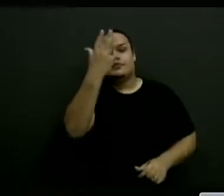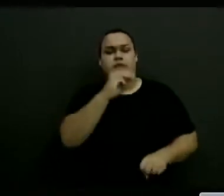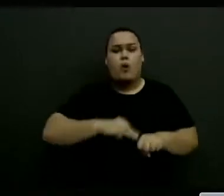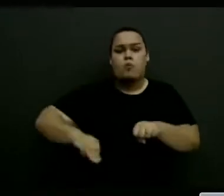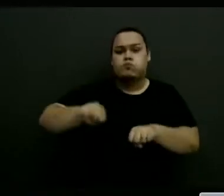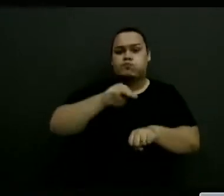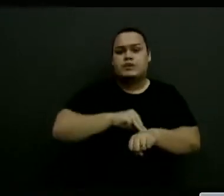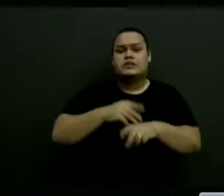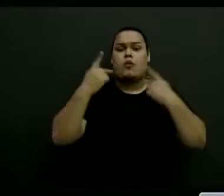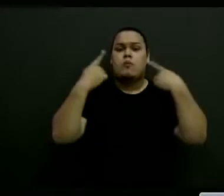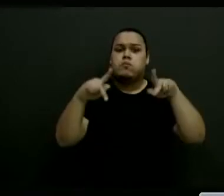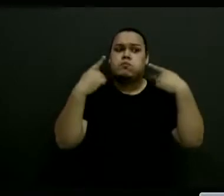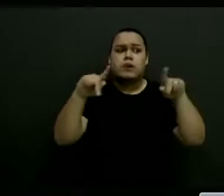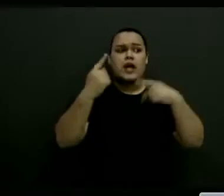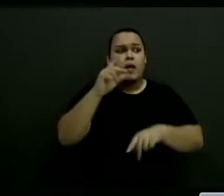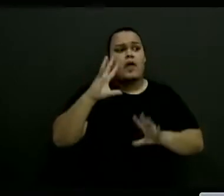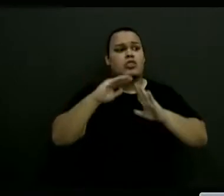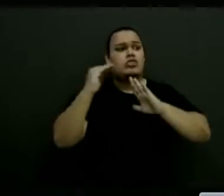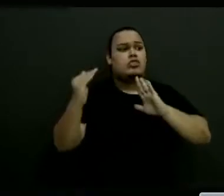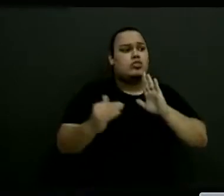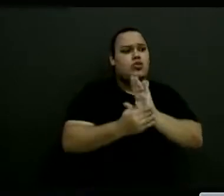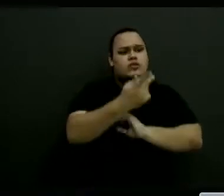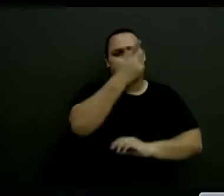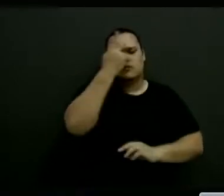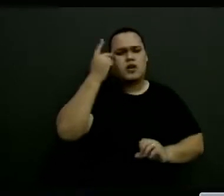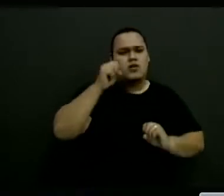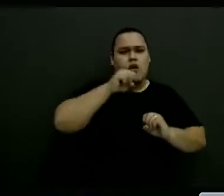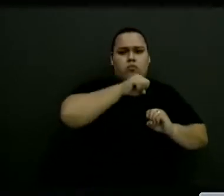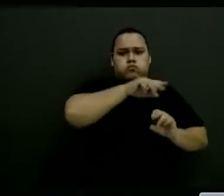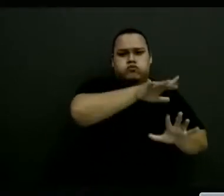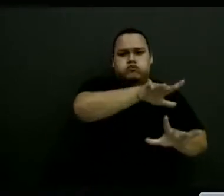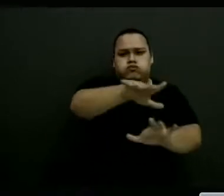um ministério público sem precedentes.